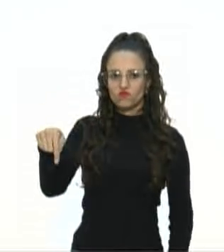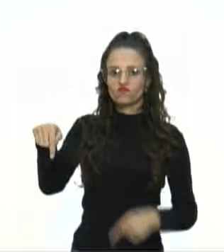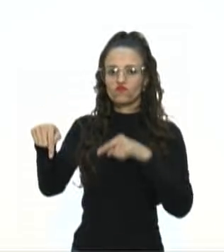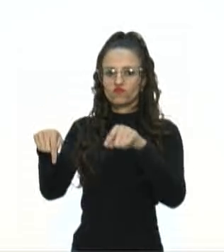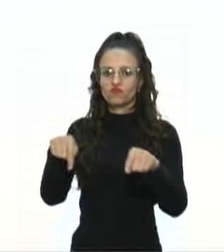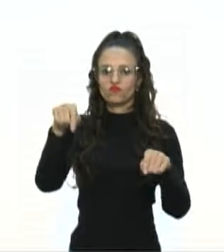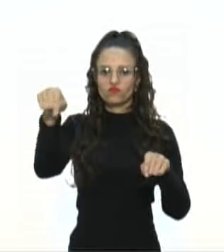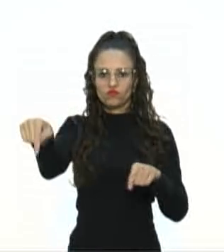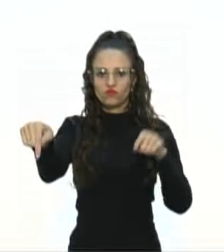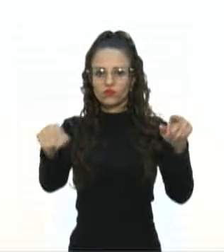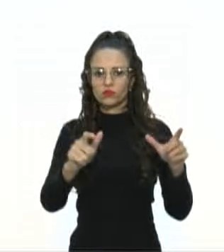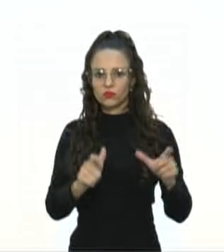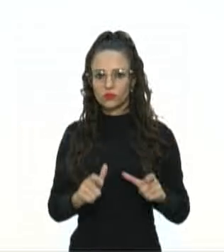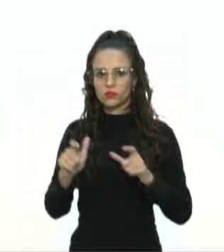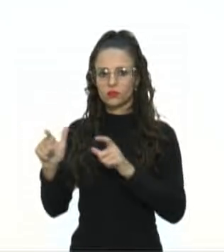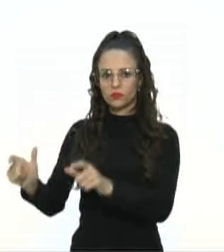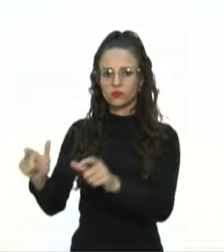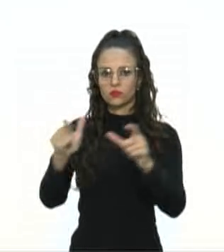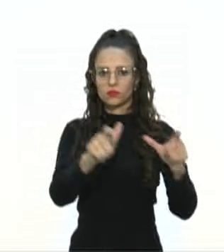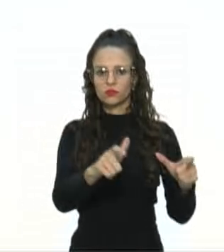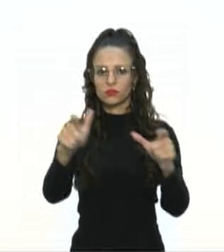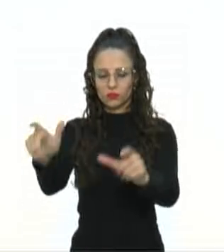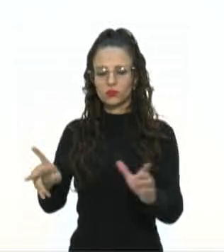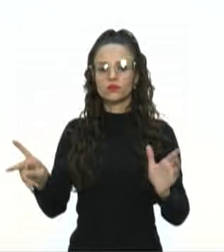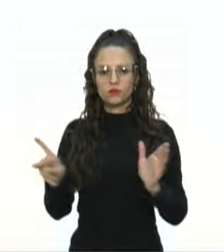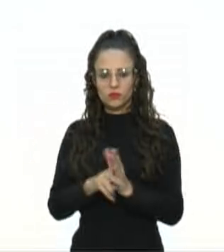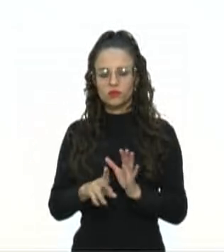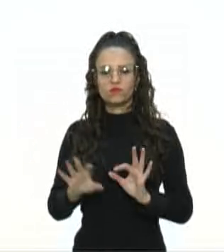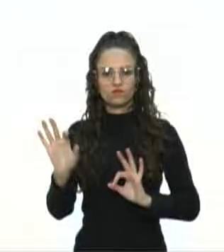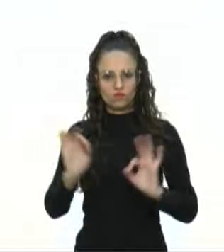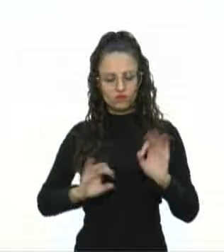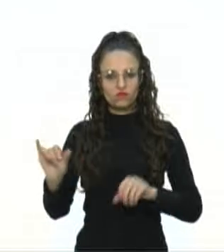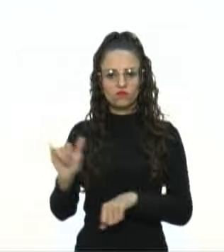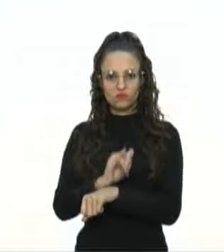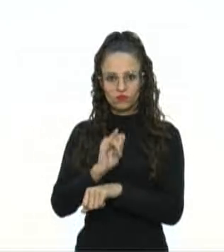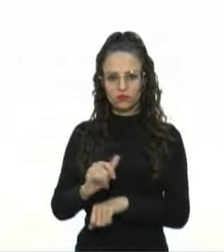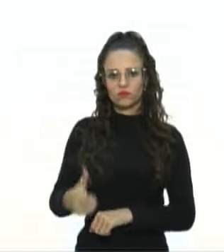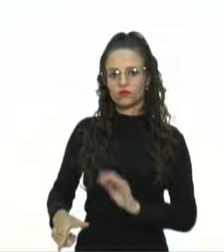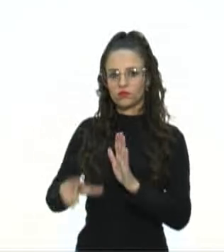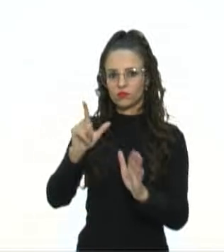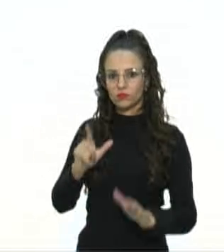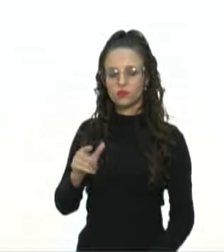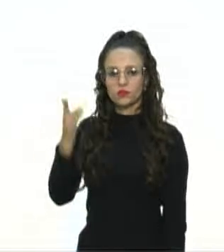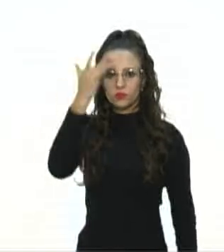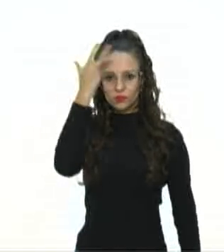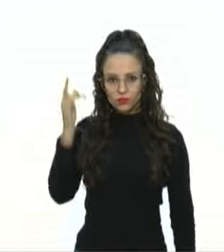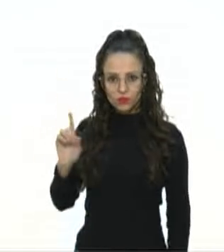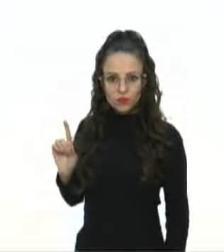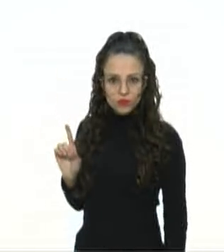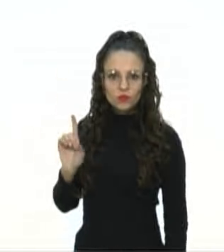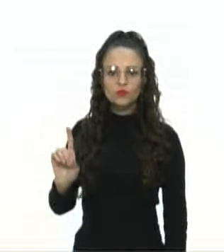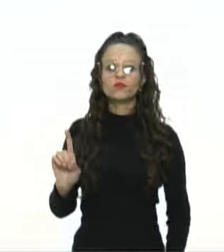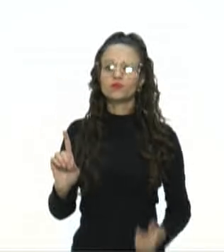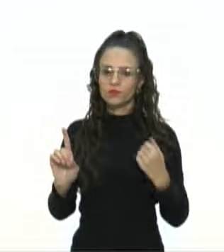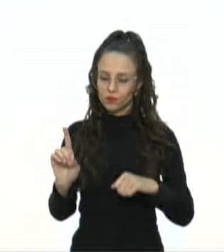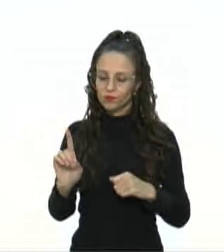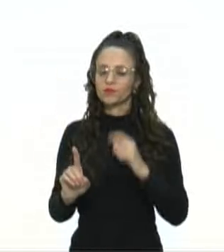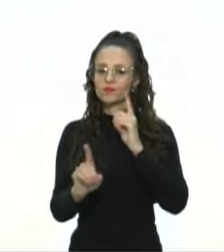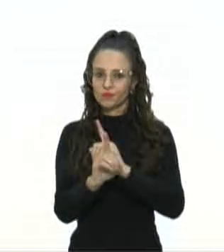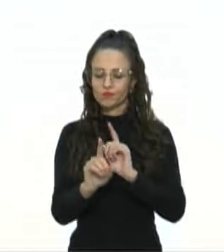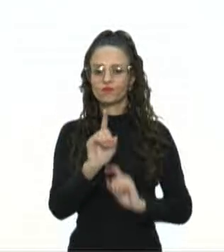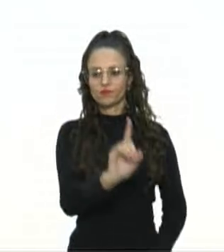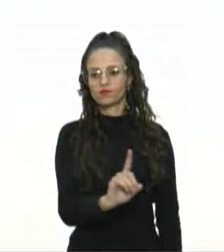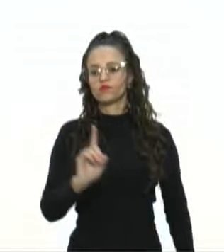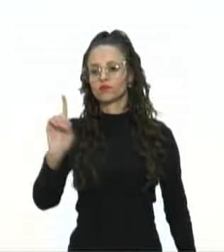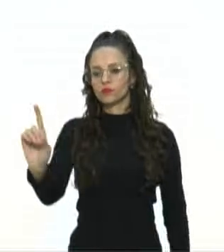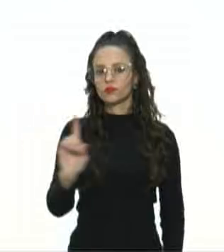locais estabelecidos pelo mapeador, que é a pessoa que faz o percurso, né? Onde o atleta deverá encontrar conforme a sequência